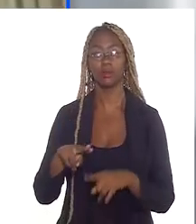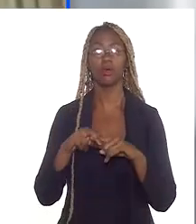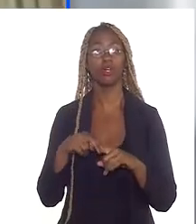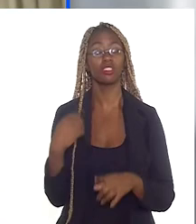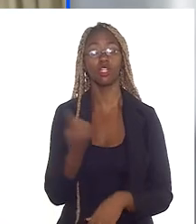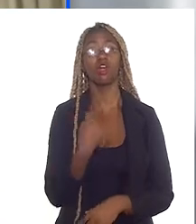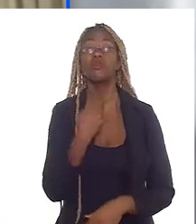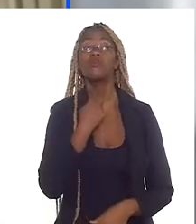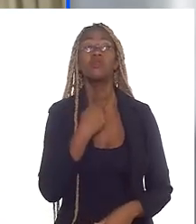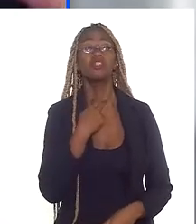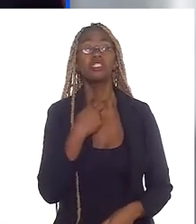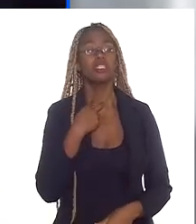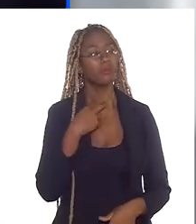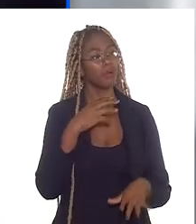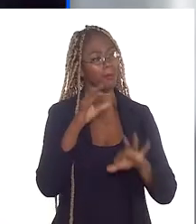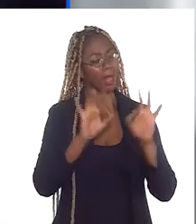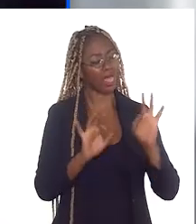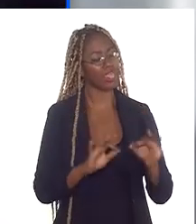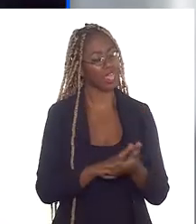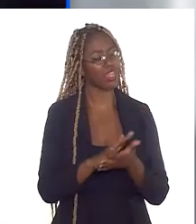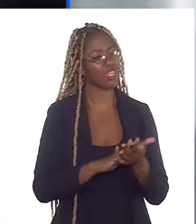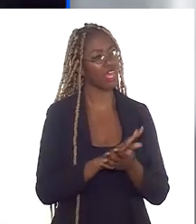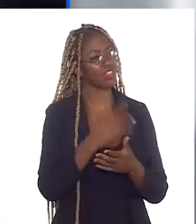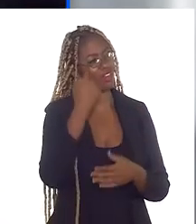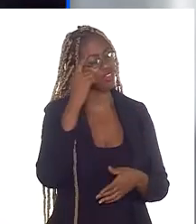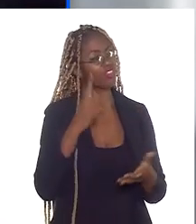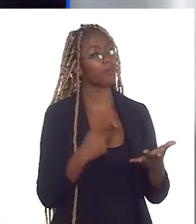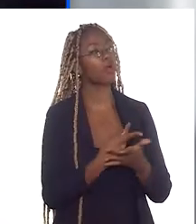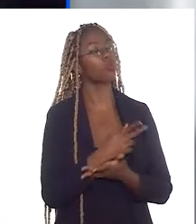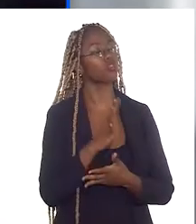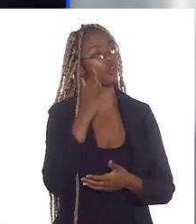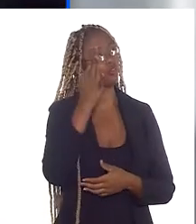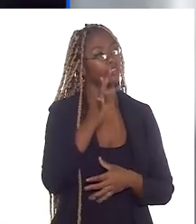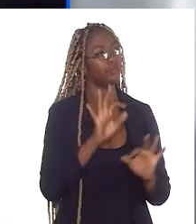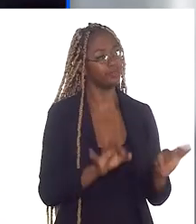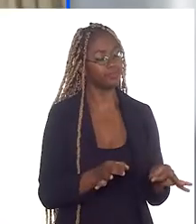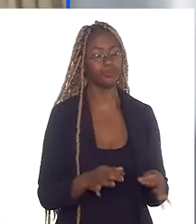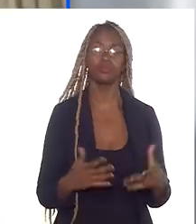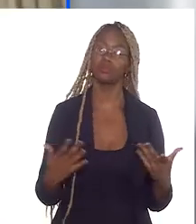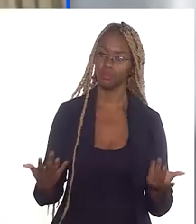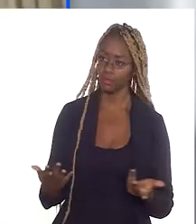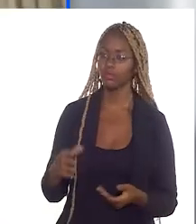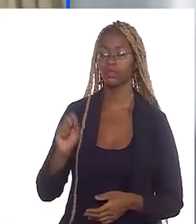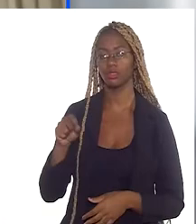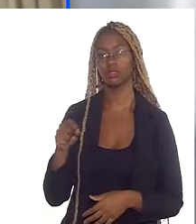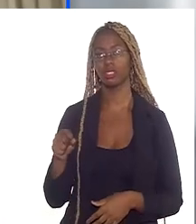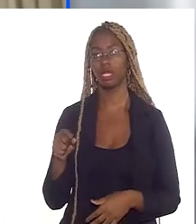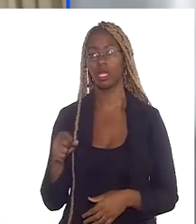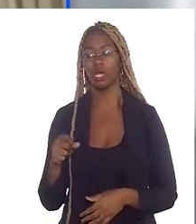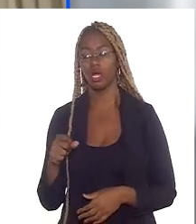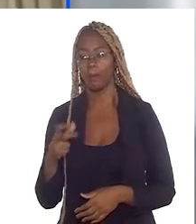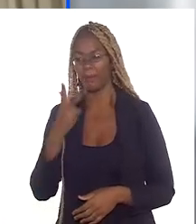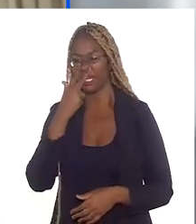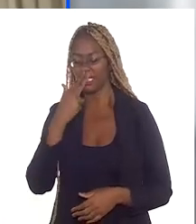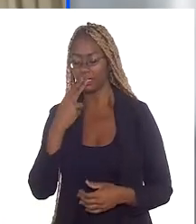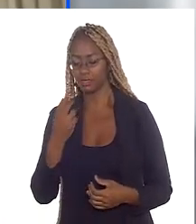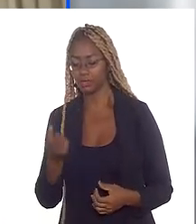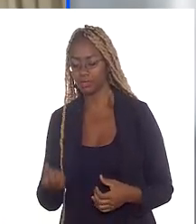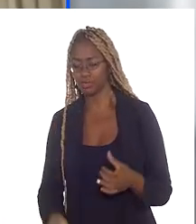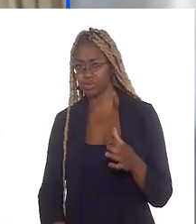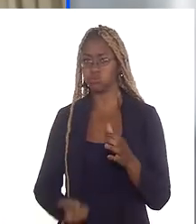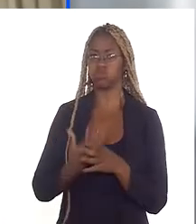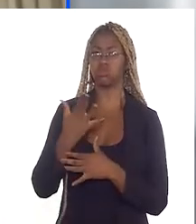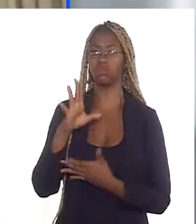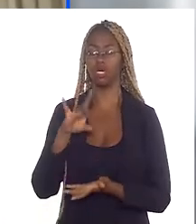sem poder se planejar sem saber o que que vai acontecer sim a gente foi pego no dado de realidade é